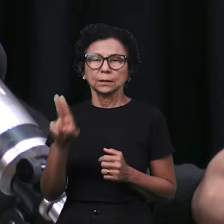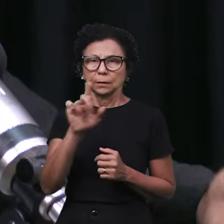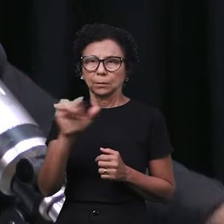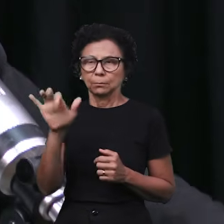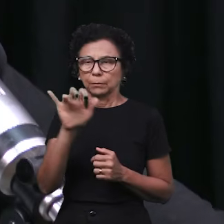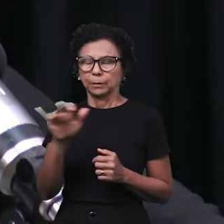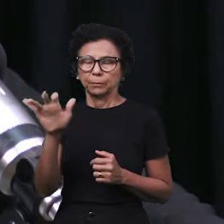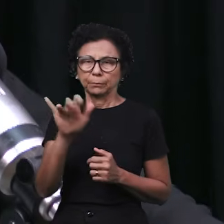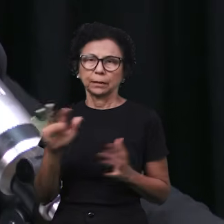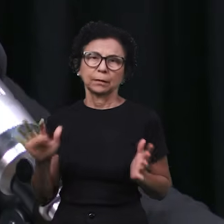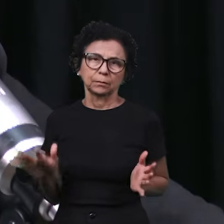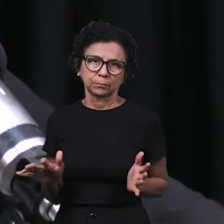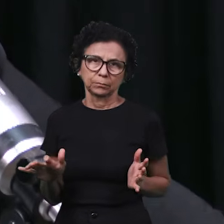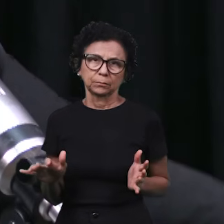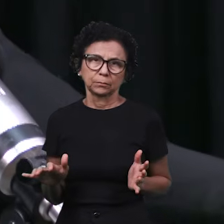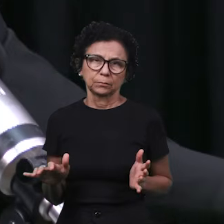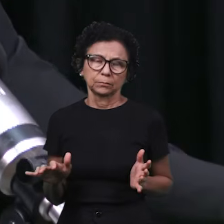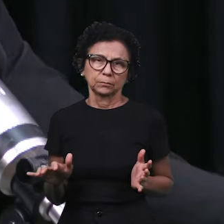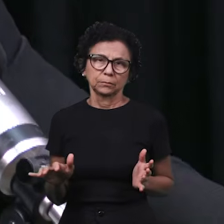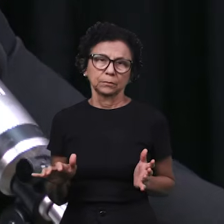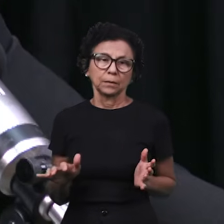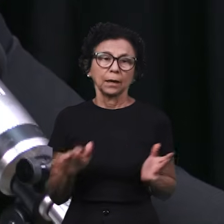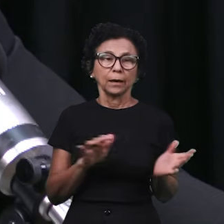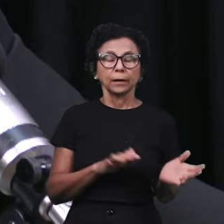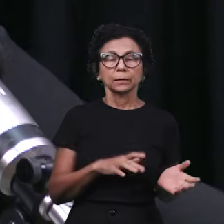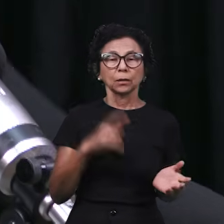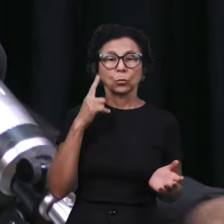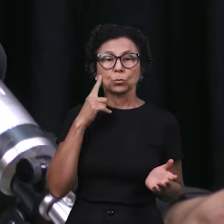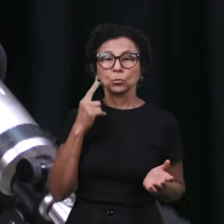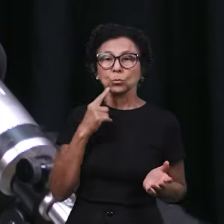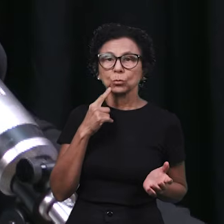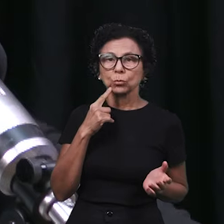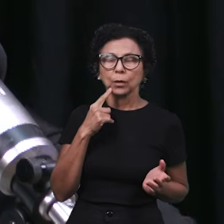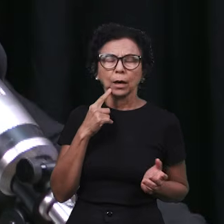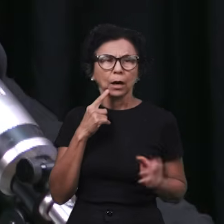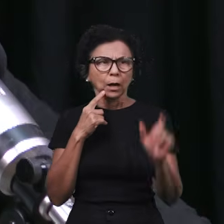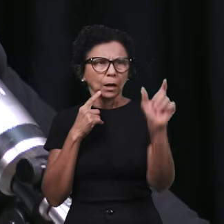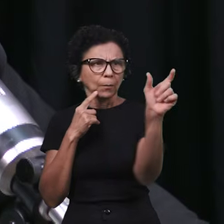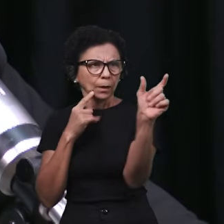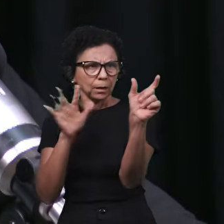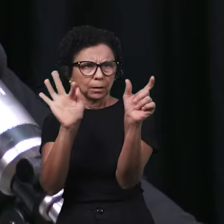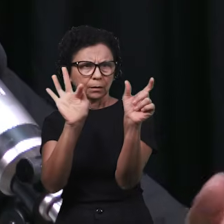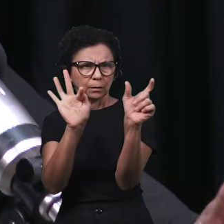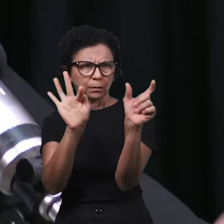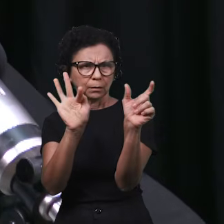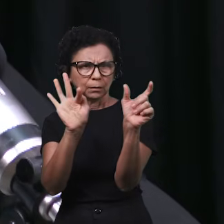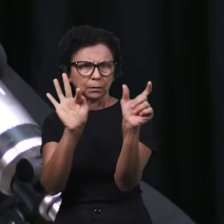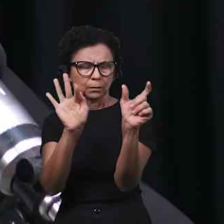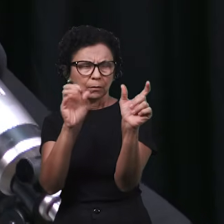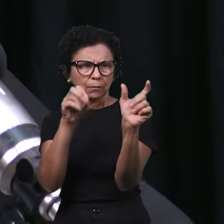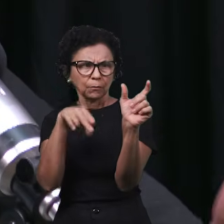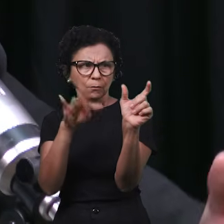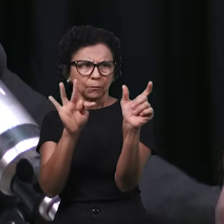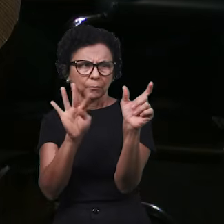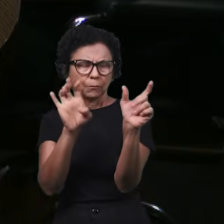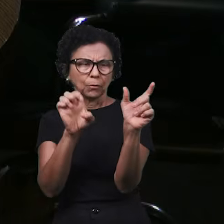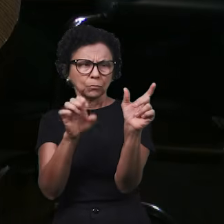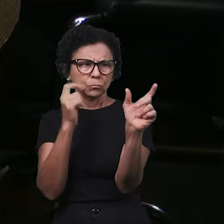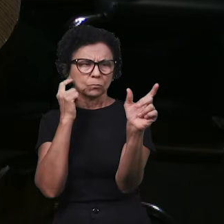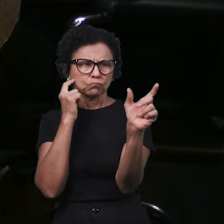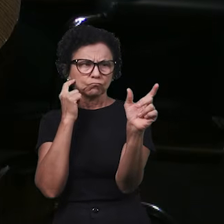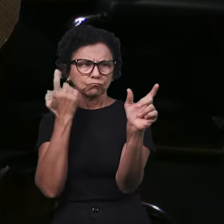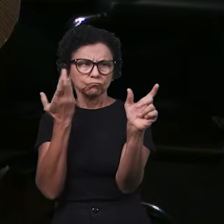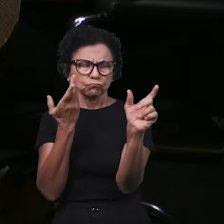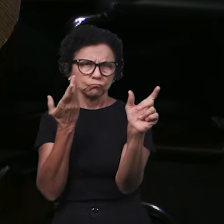pode cair nesse aí. Toda vez que o surdo ele vê a palavra fonte, ele vai associar que está só ligado a isso, vai ficar muito limitado. Mas Lembrando